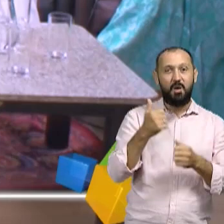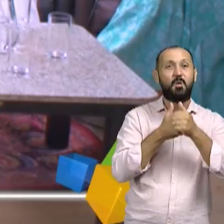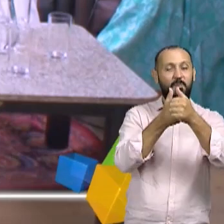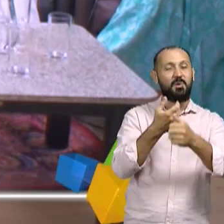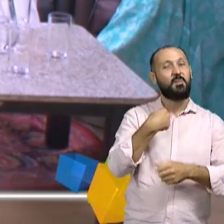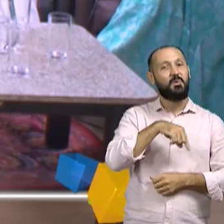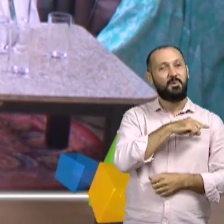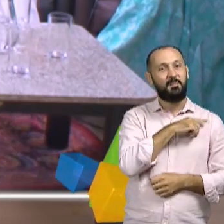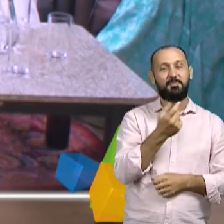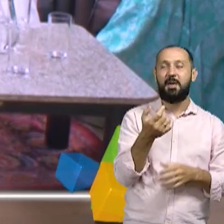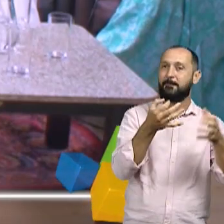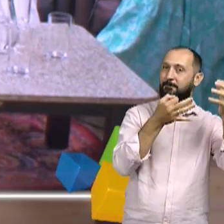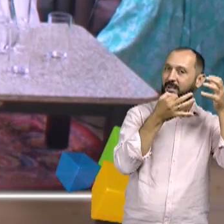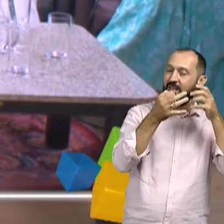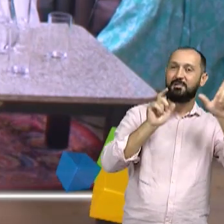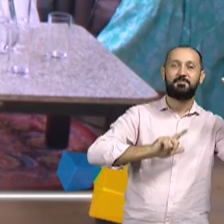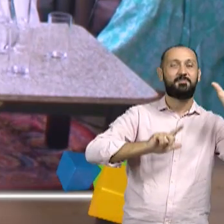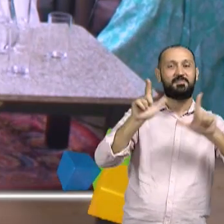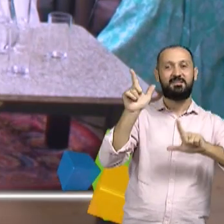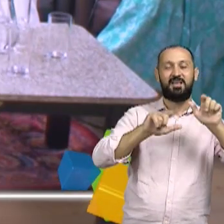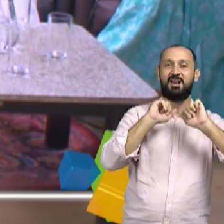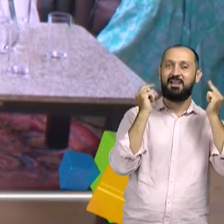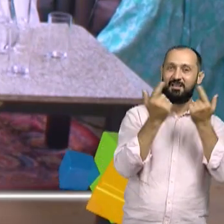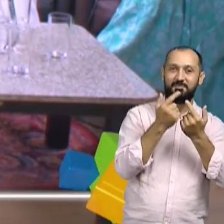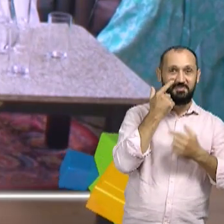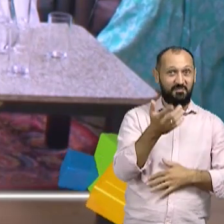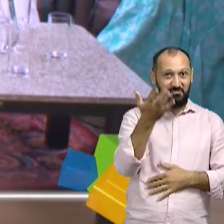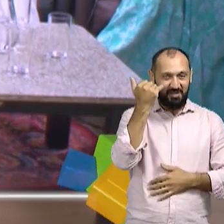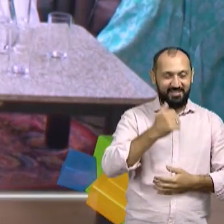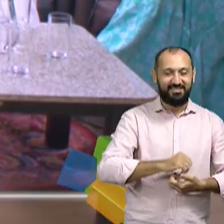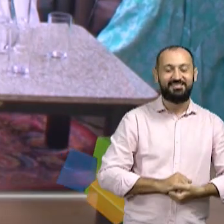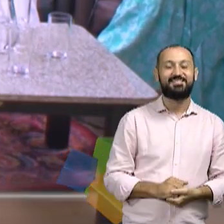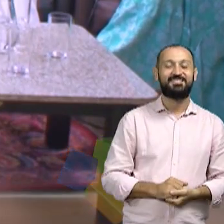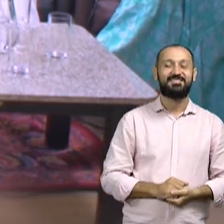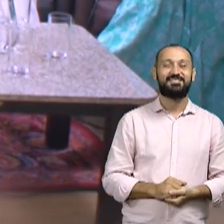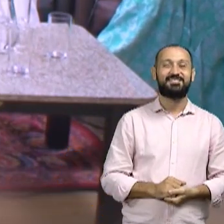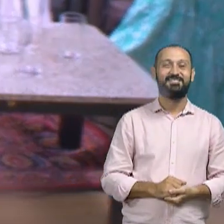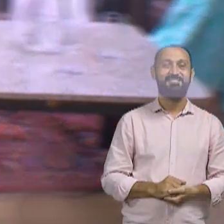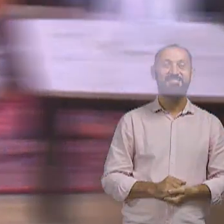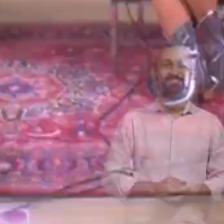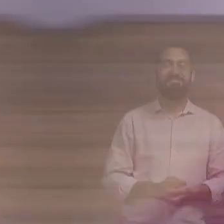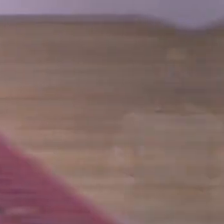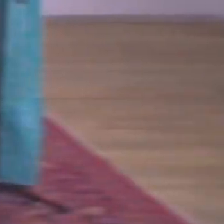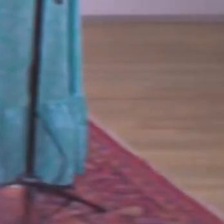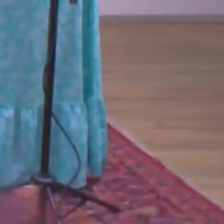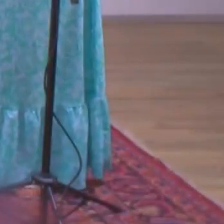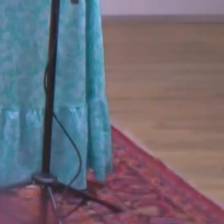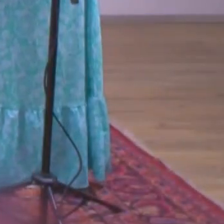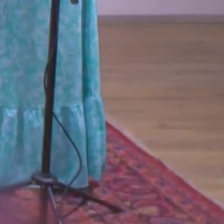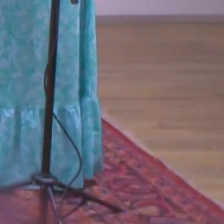Sampre. Acompanhe com a gente pela rádio e TV Alemes. Vem!